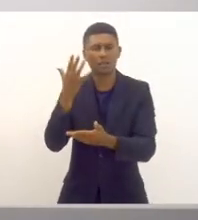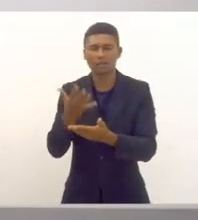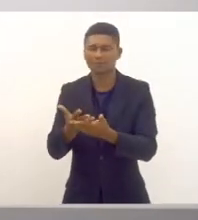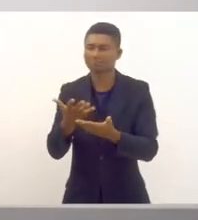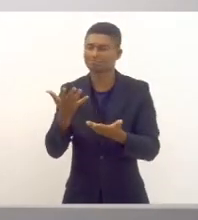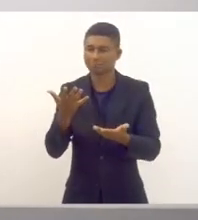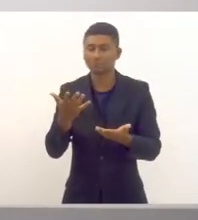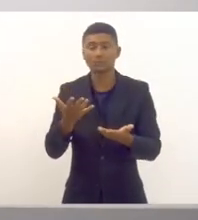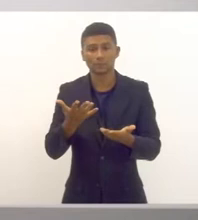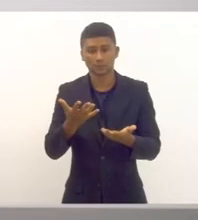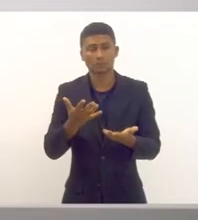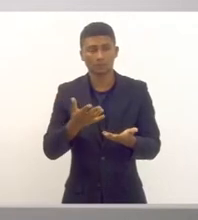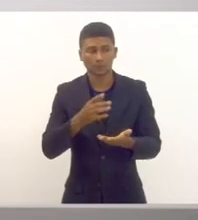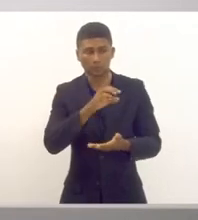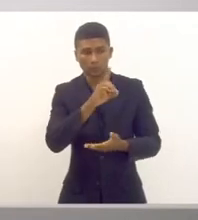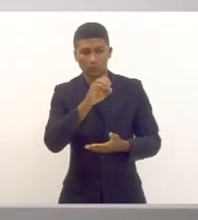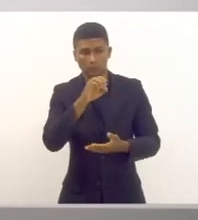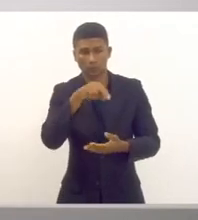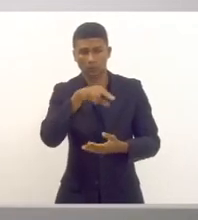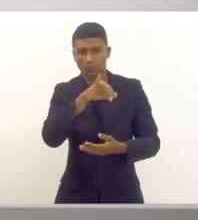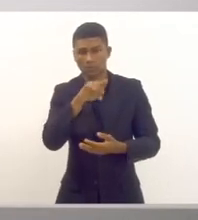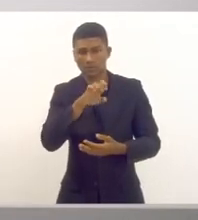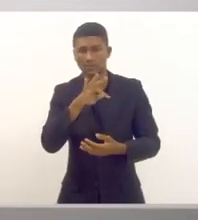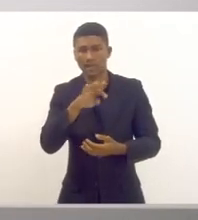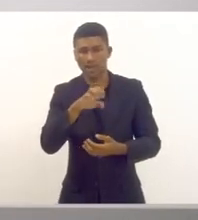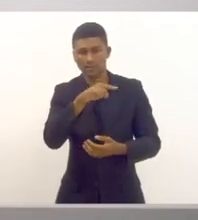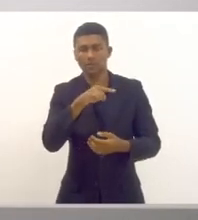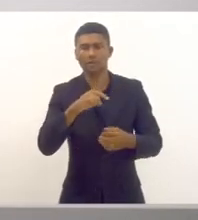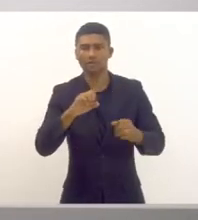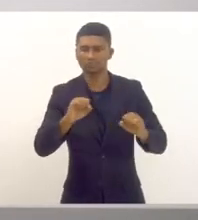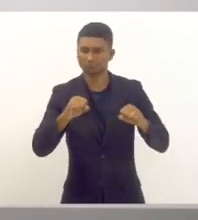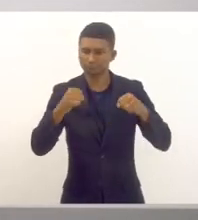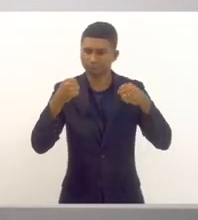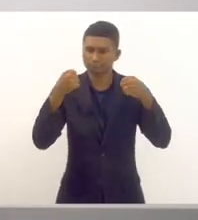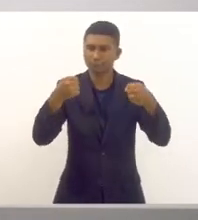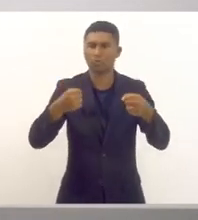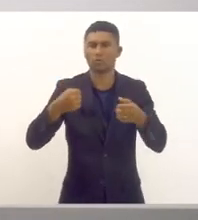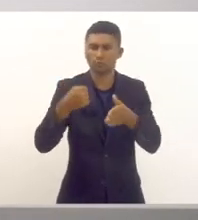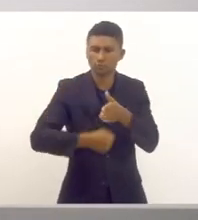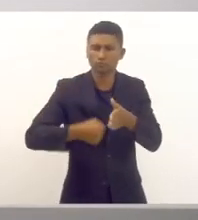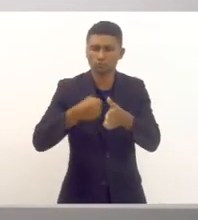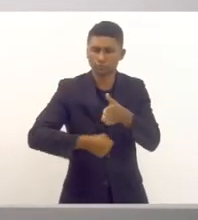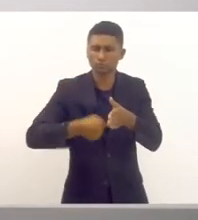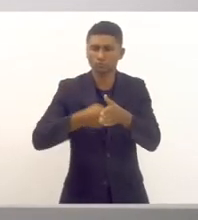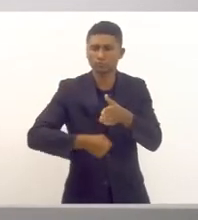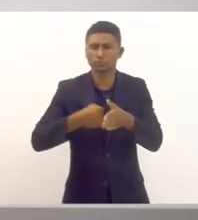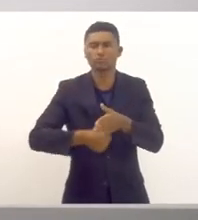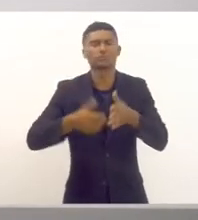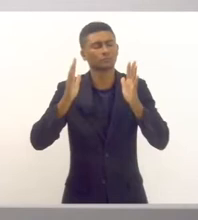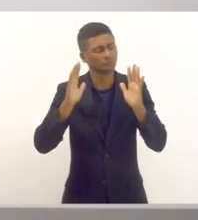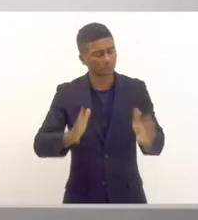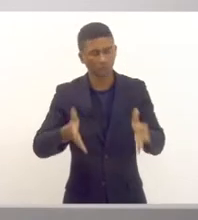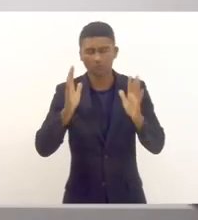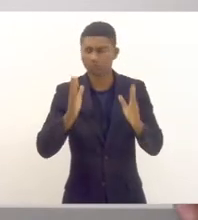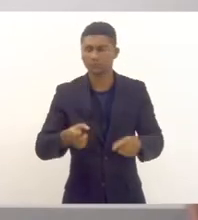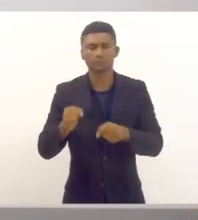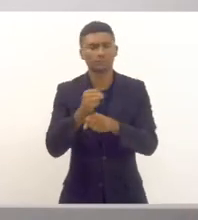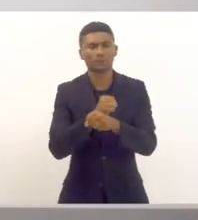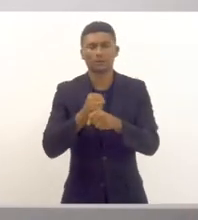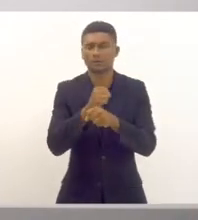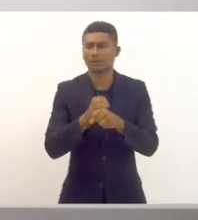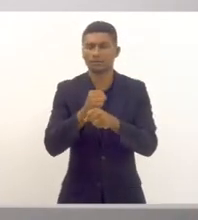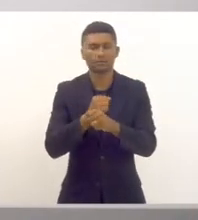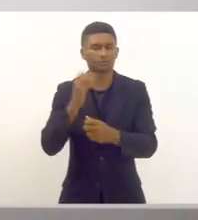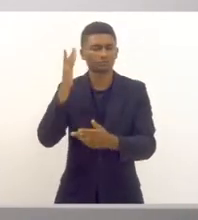têm brigado, no bom sentido, têm acompanhado esse assunto há bastante tempo,